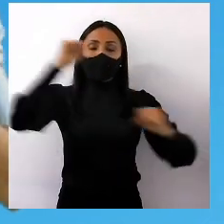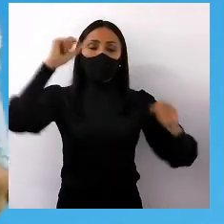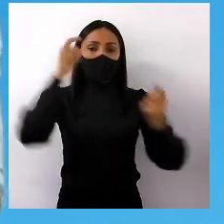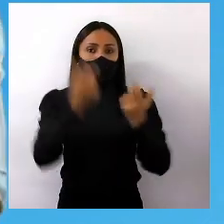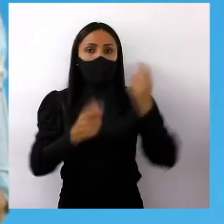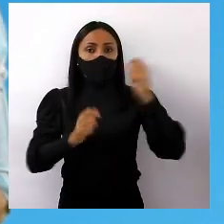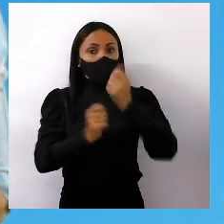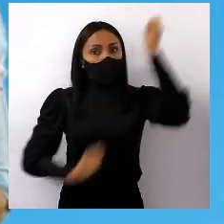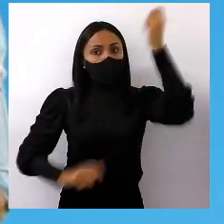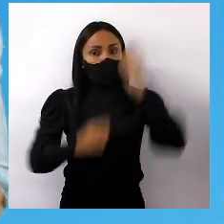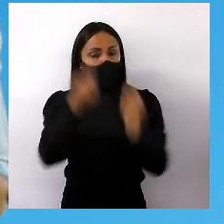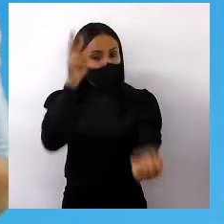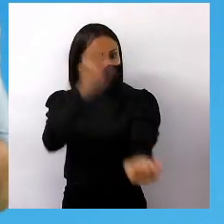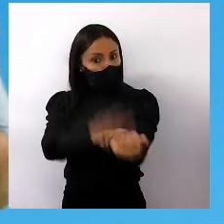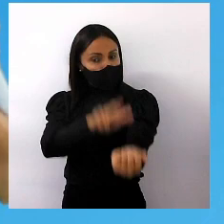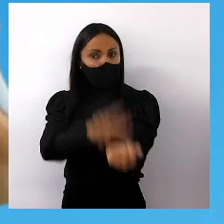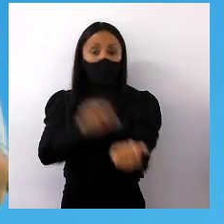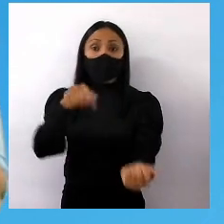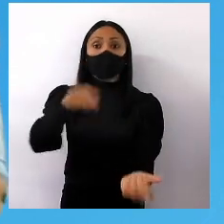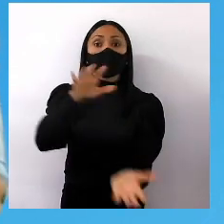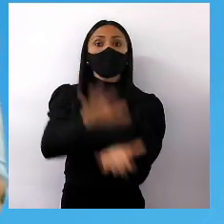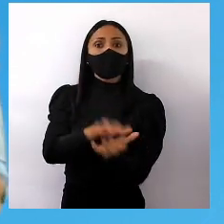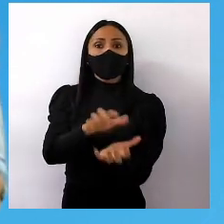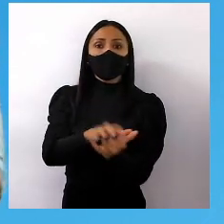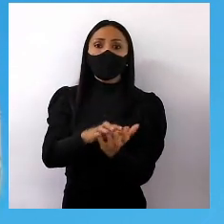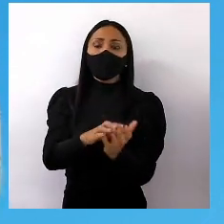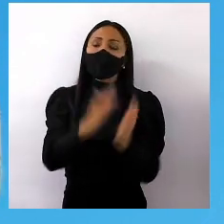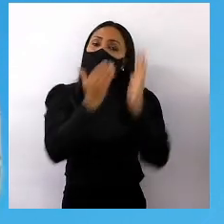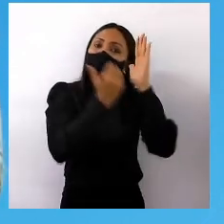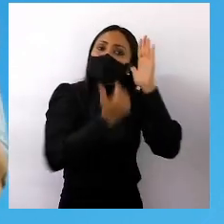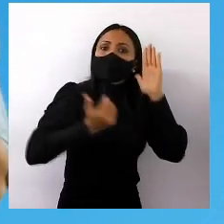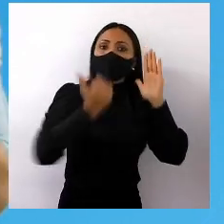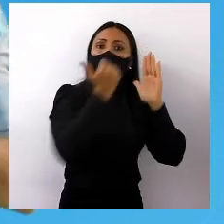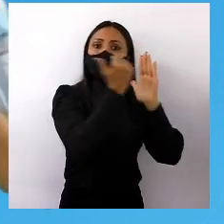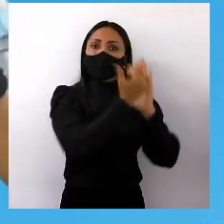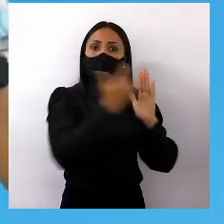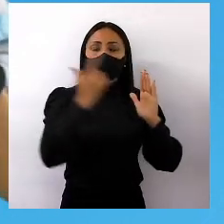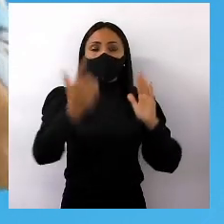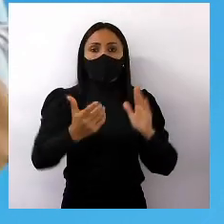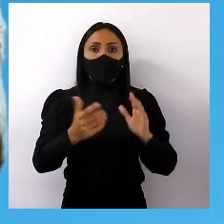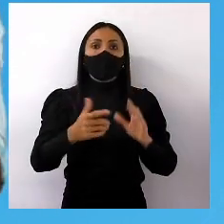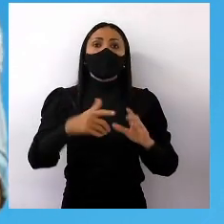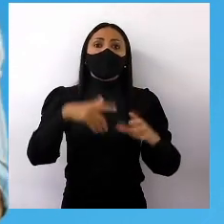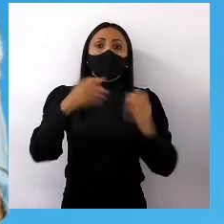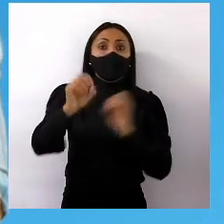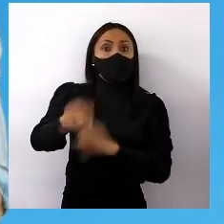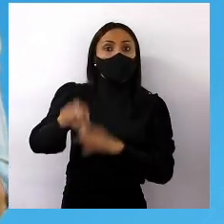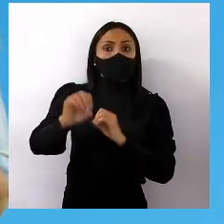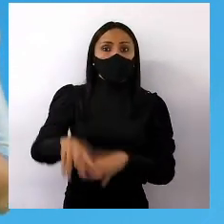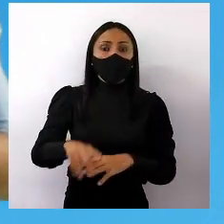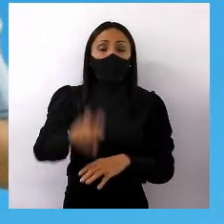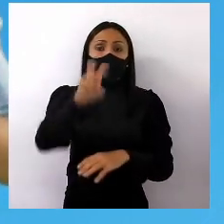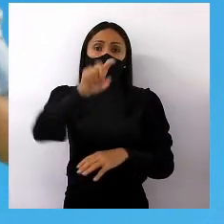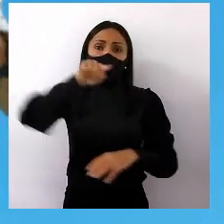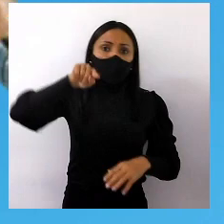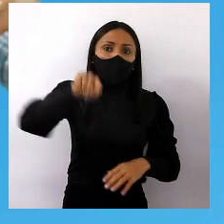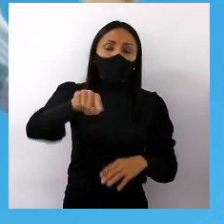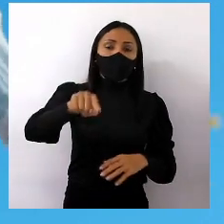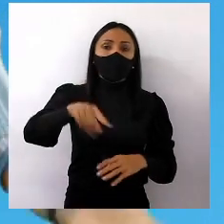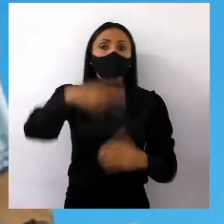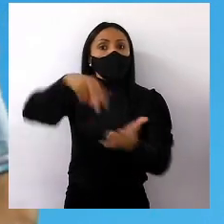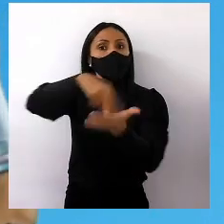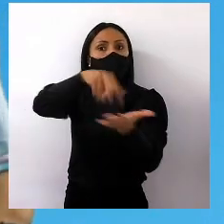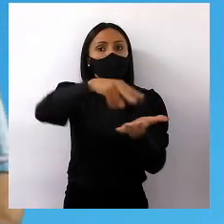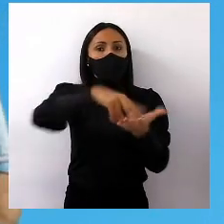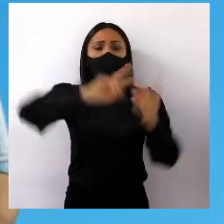nossos ritmos pernambucanos, mas acima de tudo, ele formou mais de 5.000 bailarinos e que conseguiram